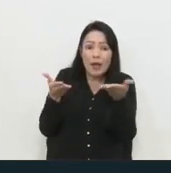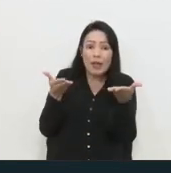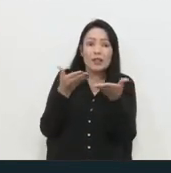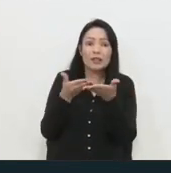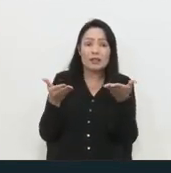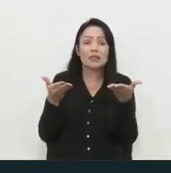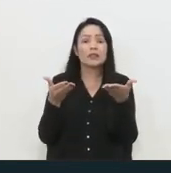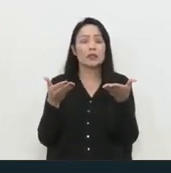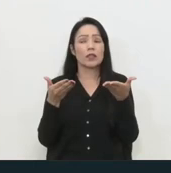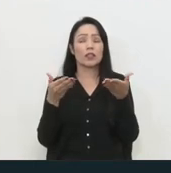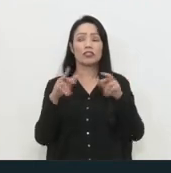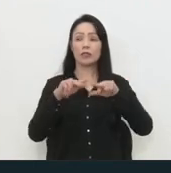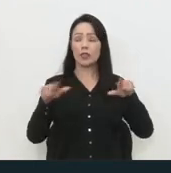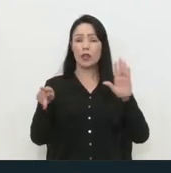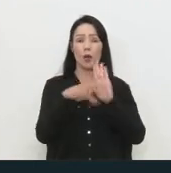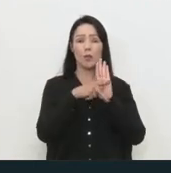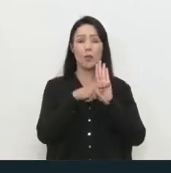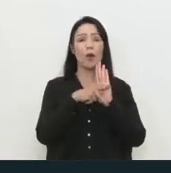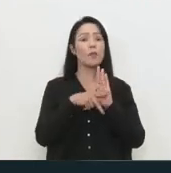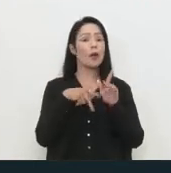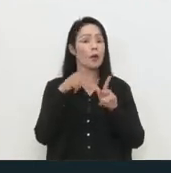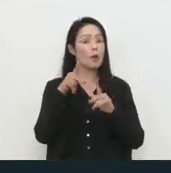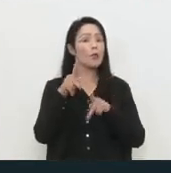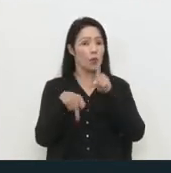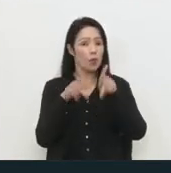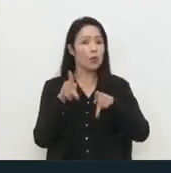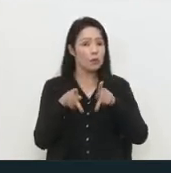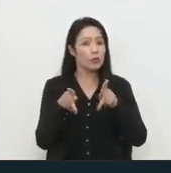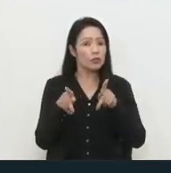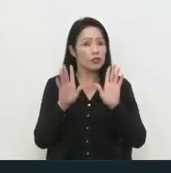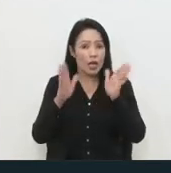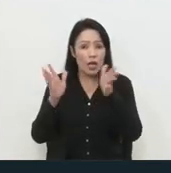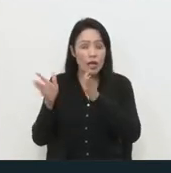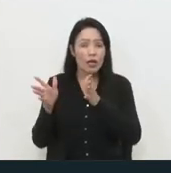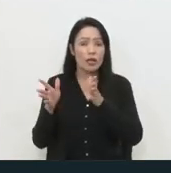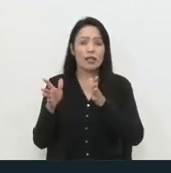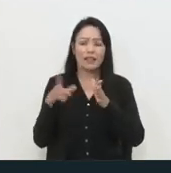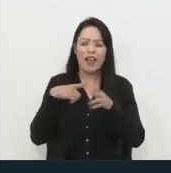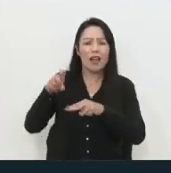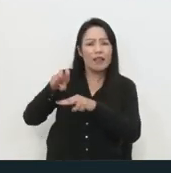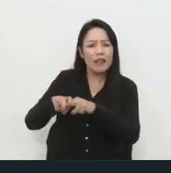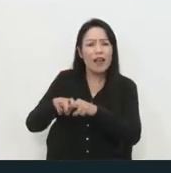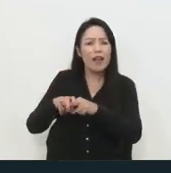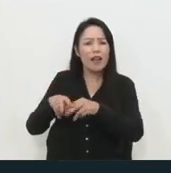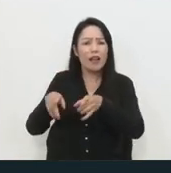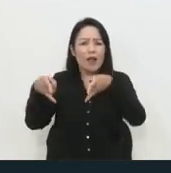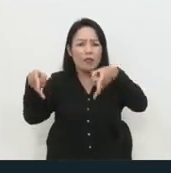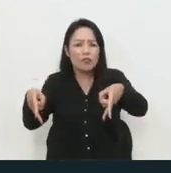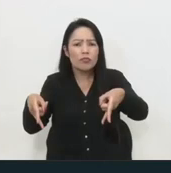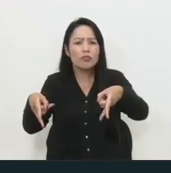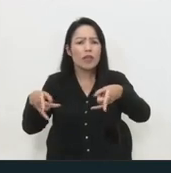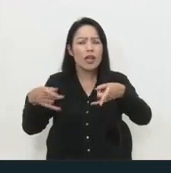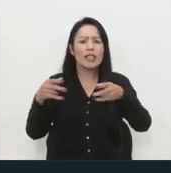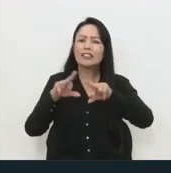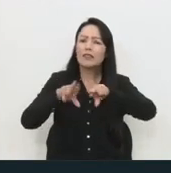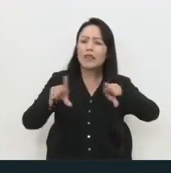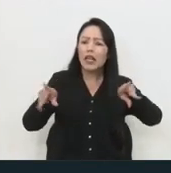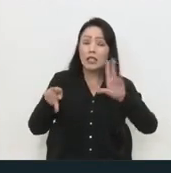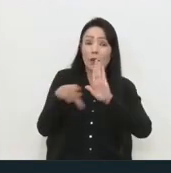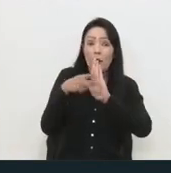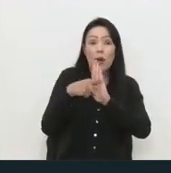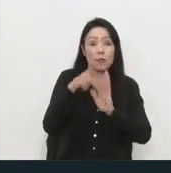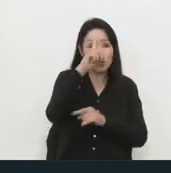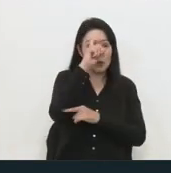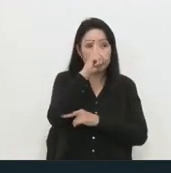patrimônio público como é o caso da cadeira de macas e um monte de coisas que estão se